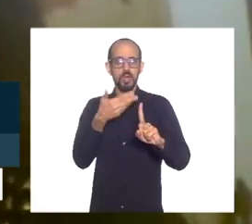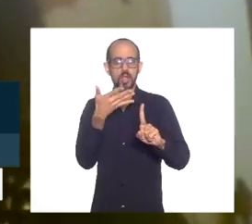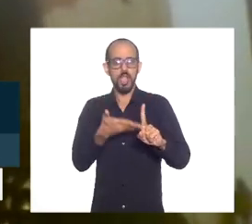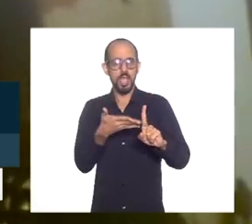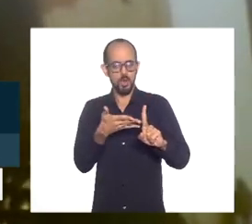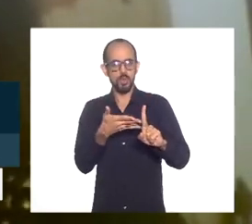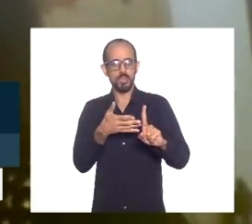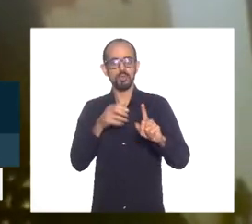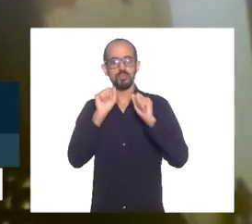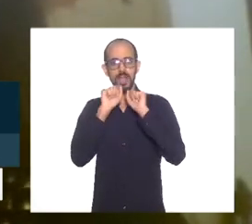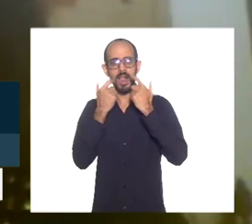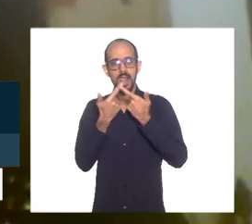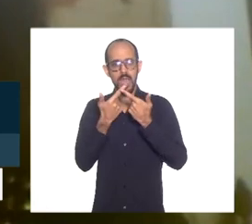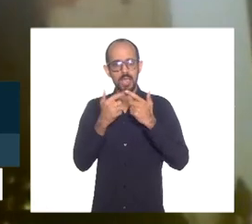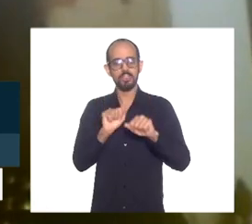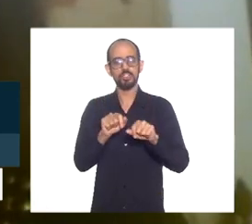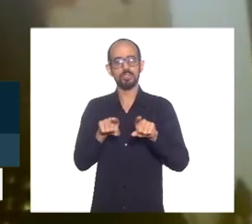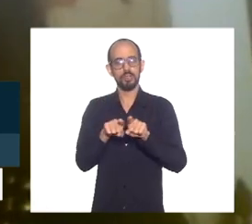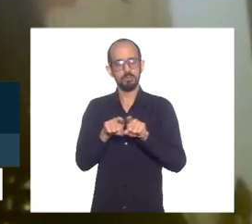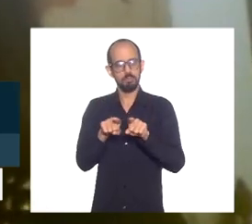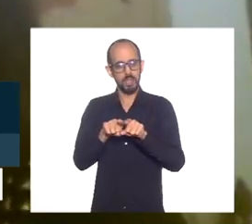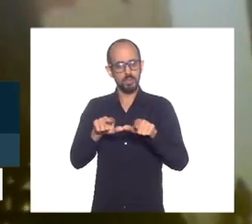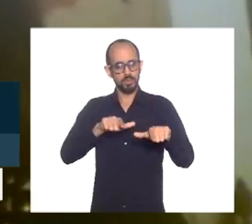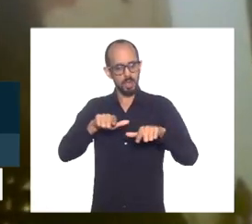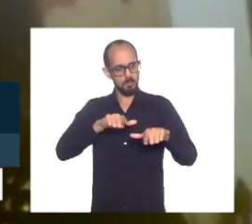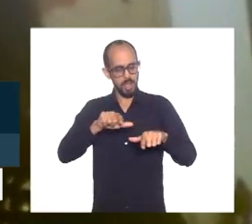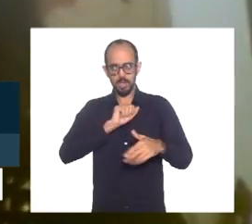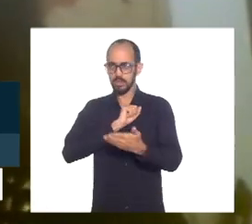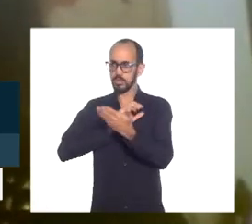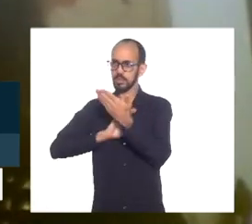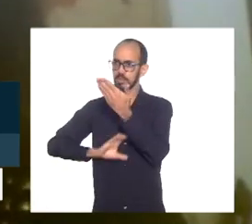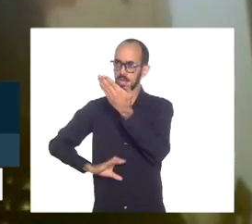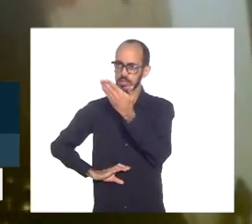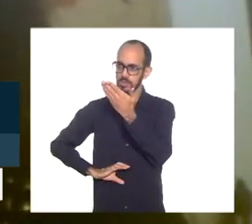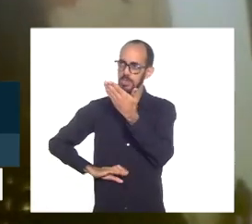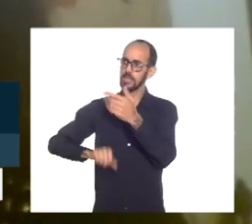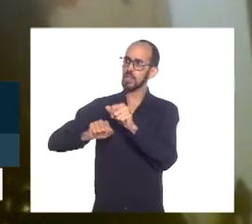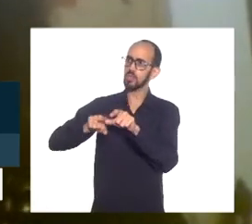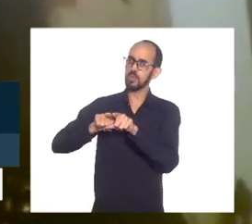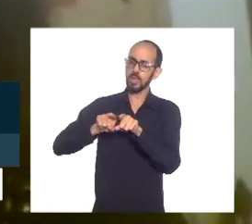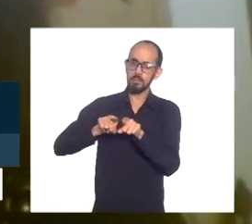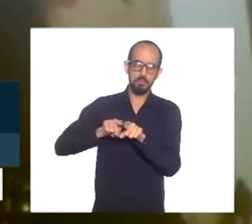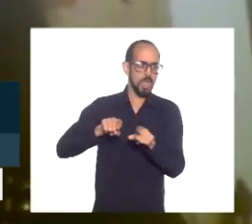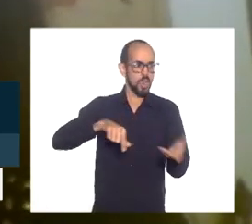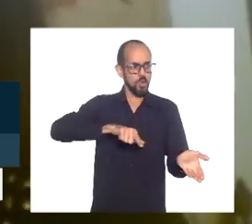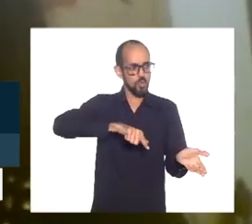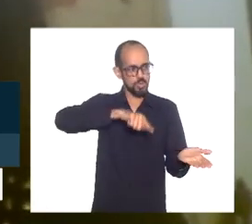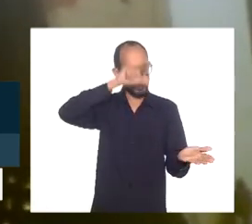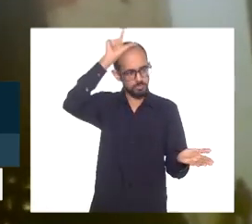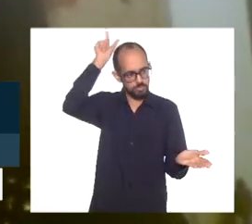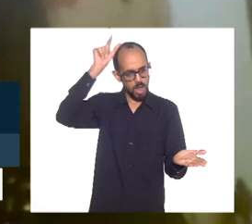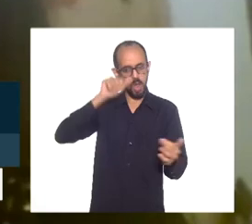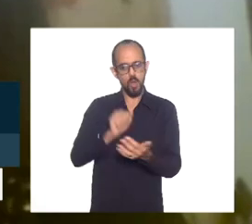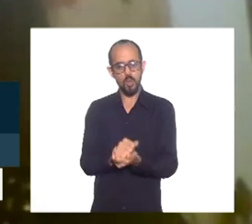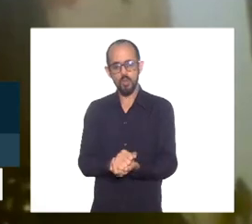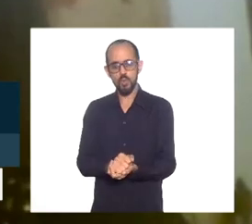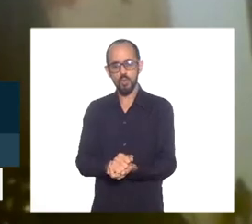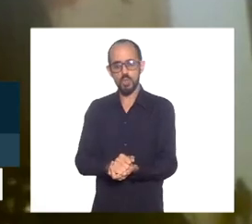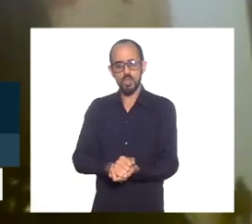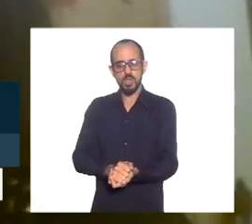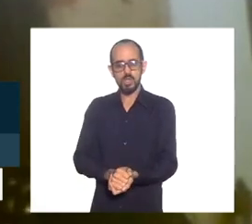na Alerj, no trabalho do deputado André Siciliano, no trabalho do deputado Luiz Paulo, no trabalho